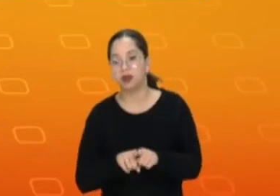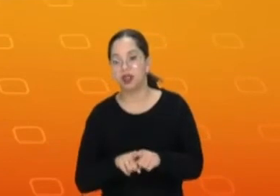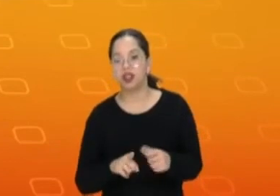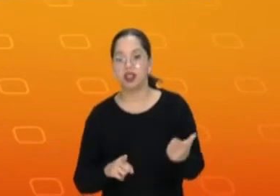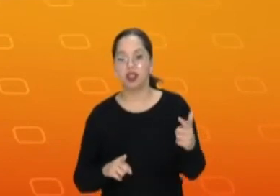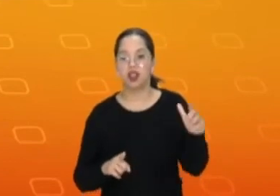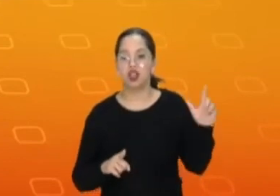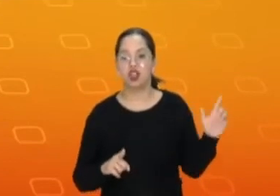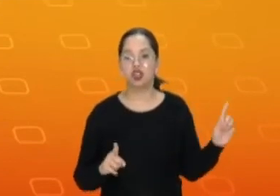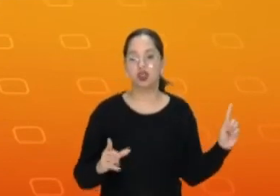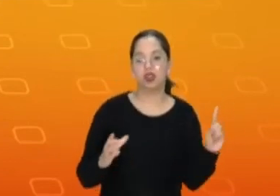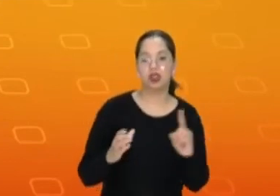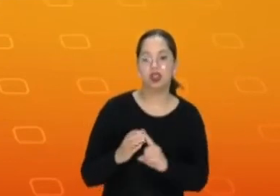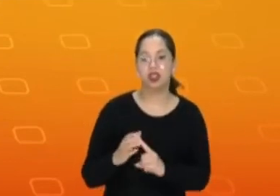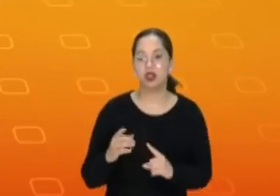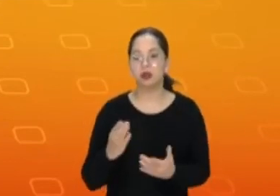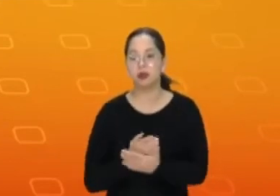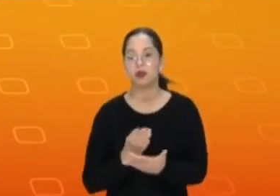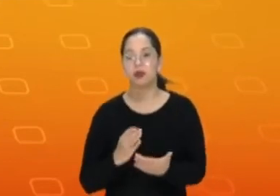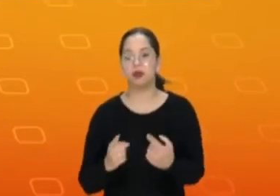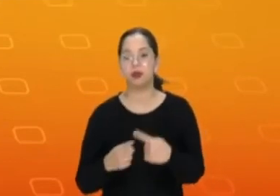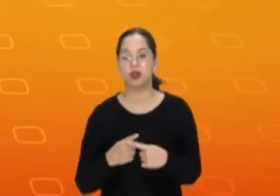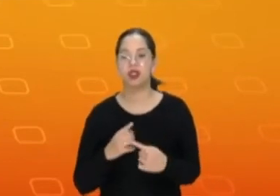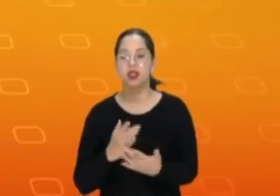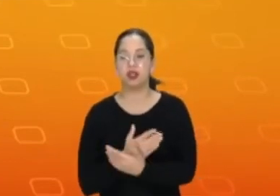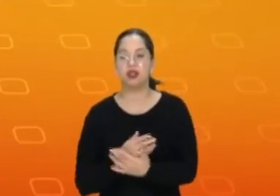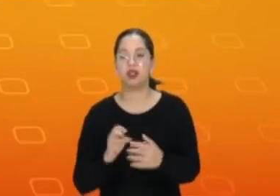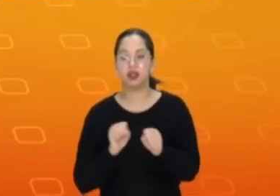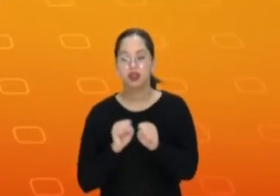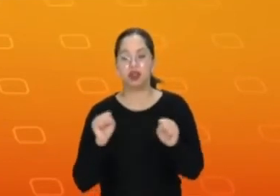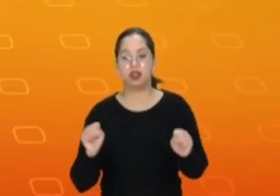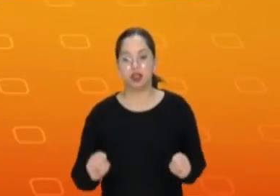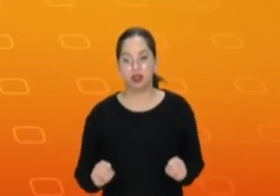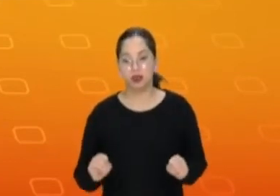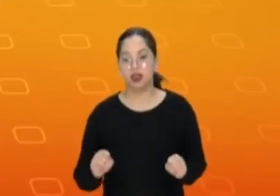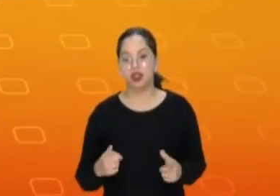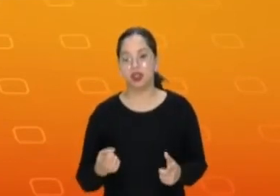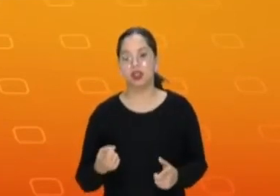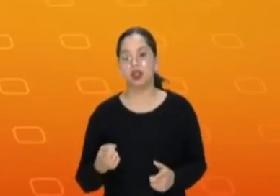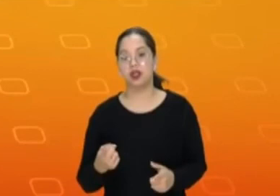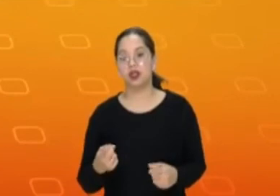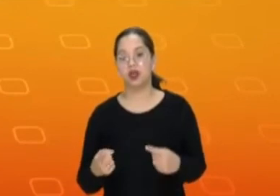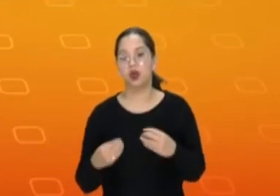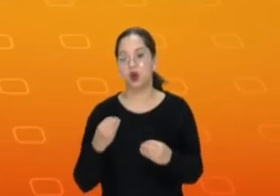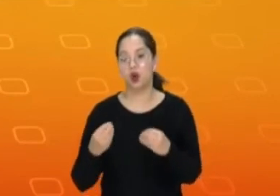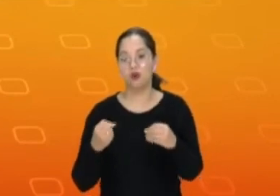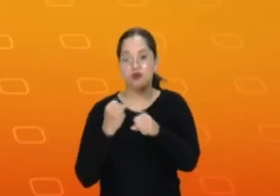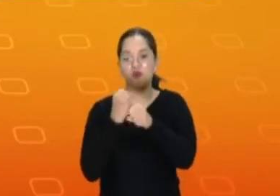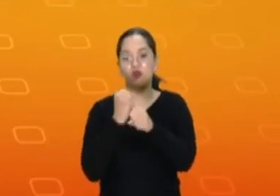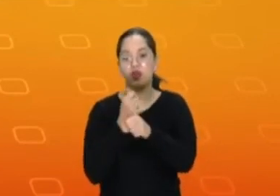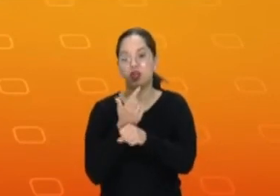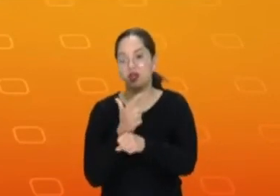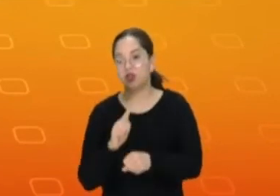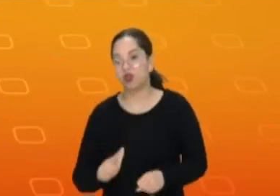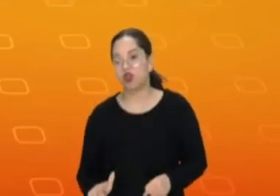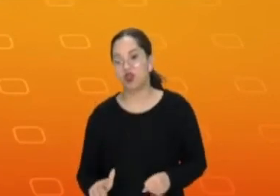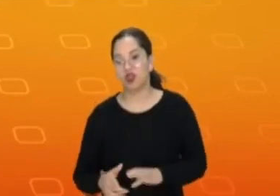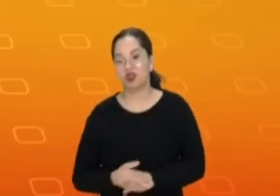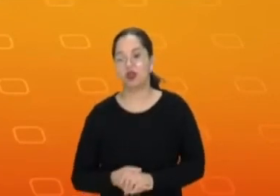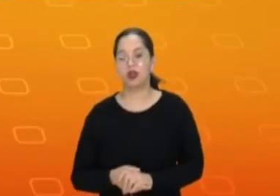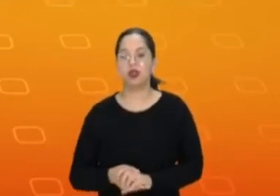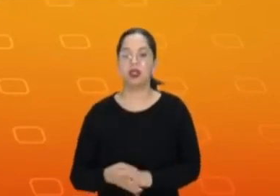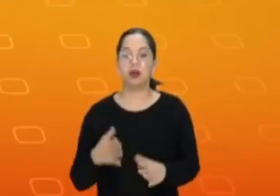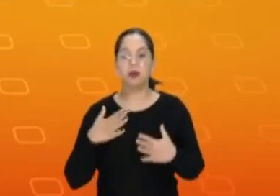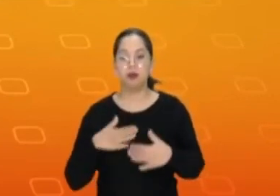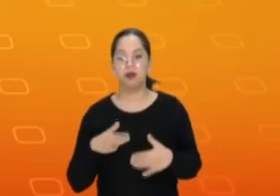sistemas legados na mão, que é complicado você mexer numa ferida. Vamos reconstruir essa ferida de uma maneira orquestrada. Então, só